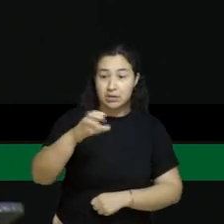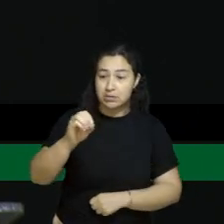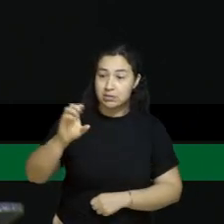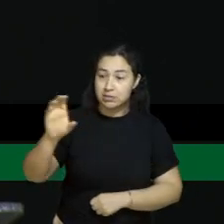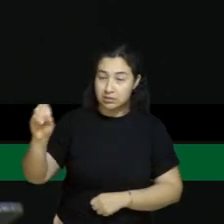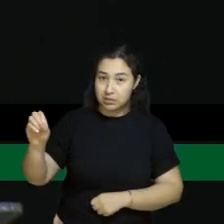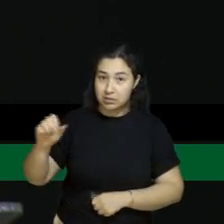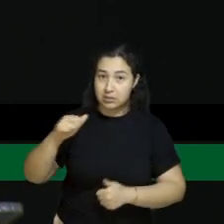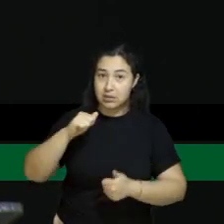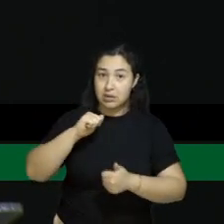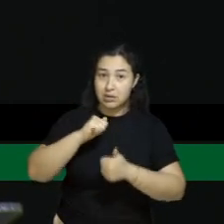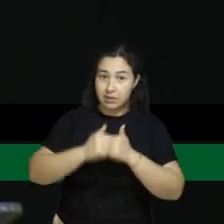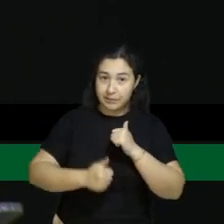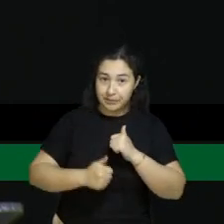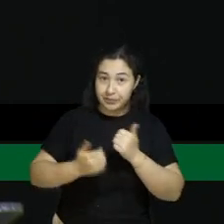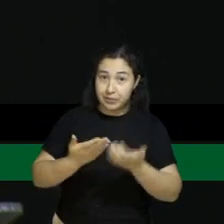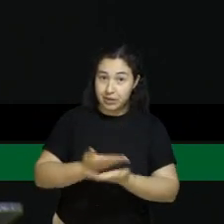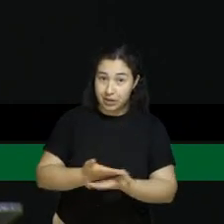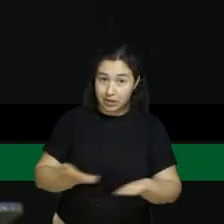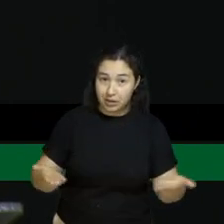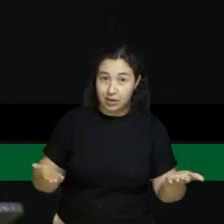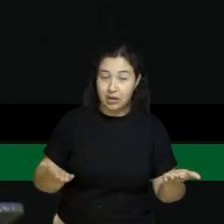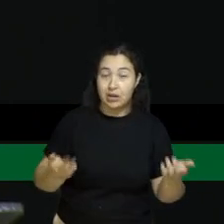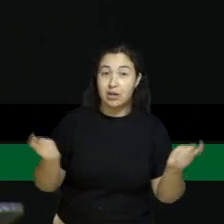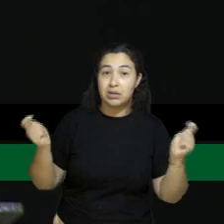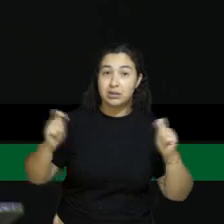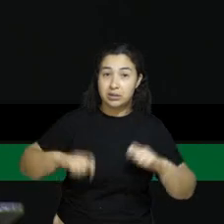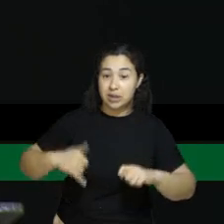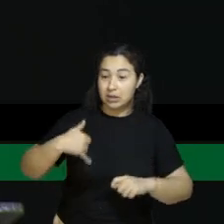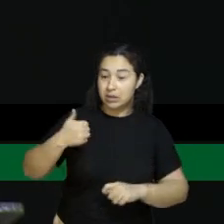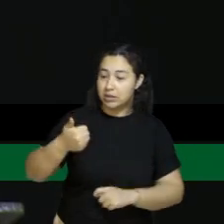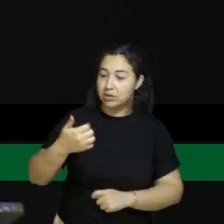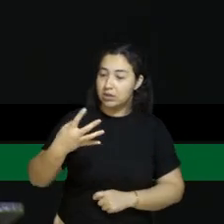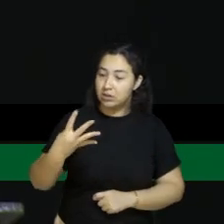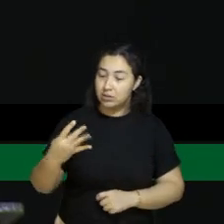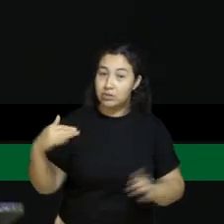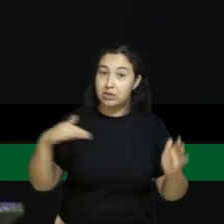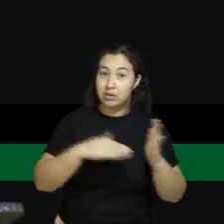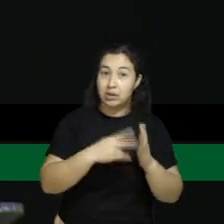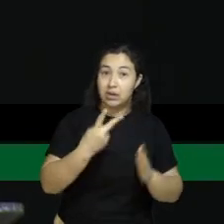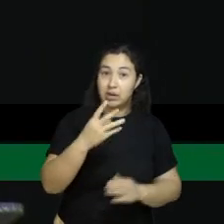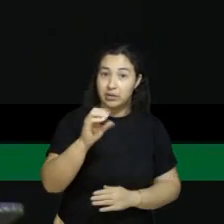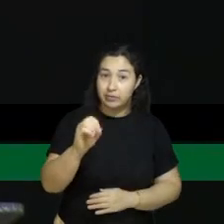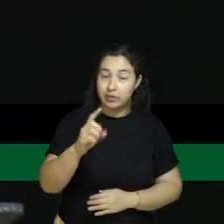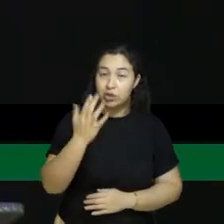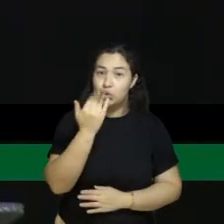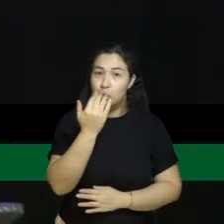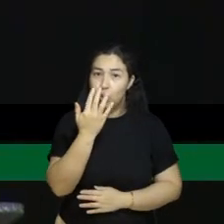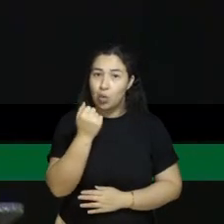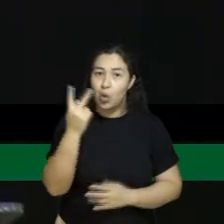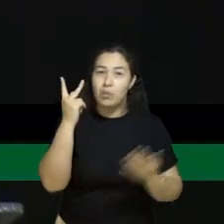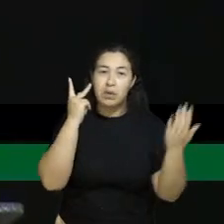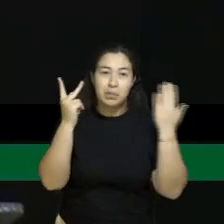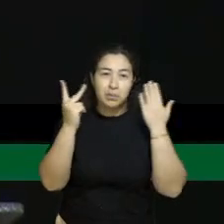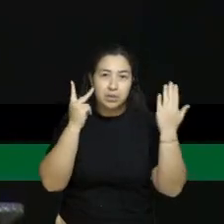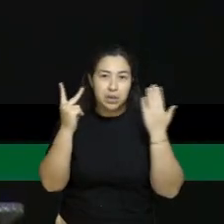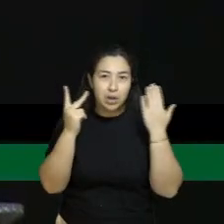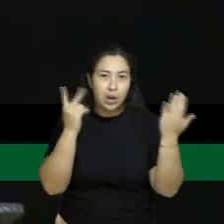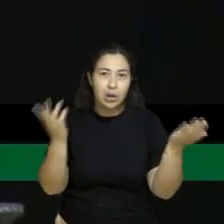base, com idade entre 14 e 20 anos, que recebem alimentação, apoio psicológico,